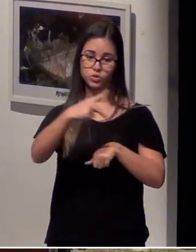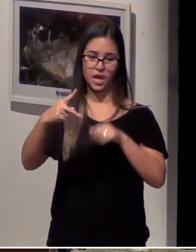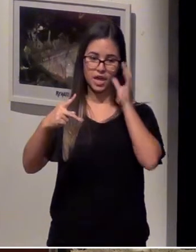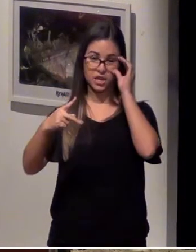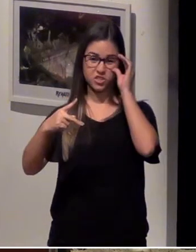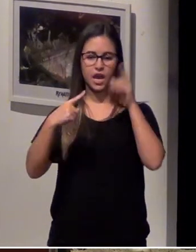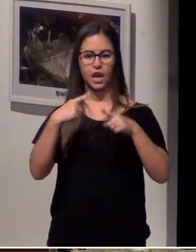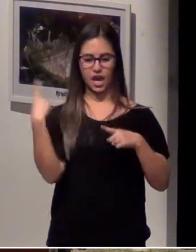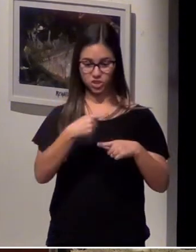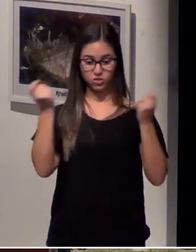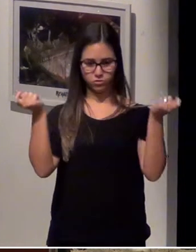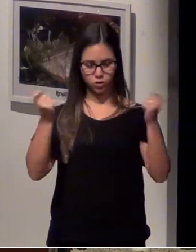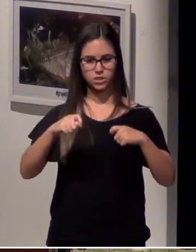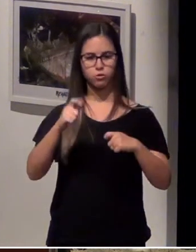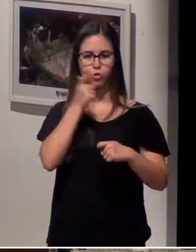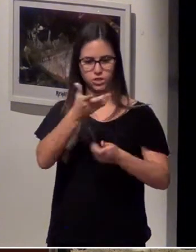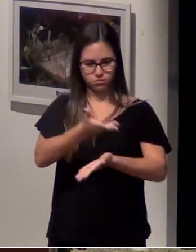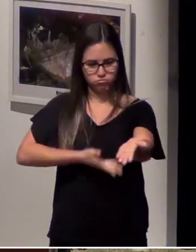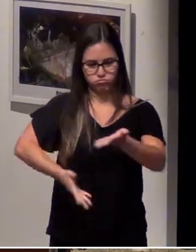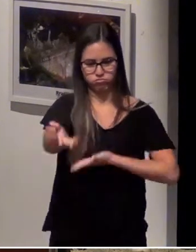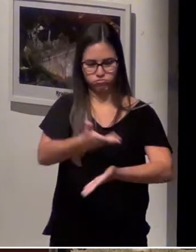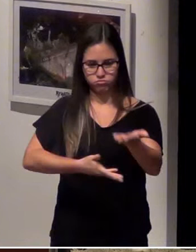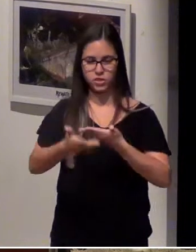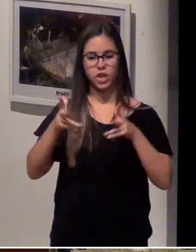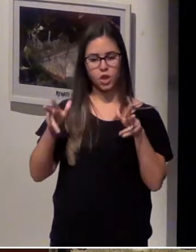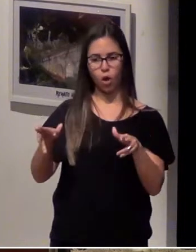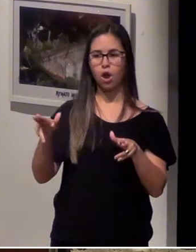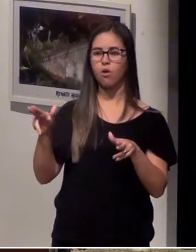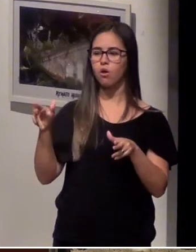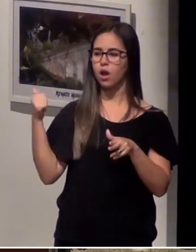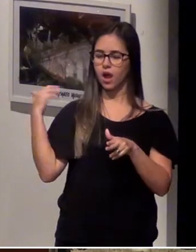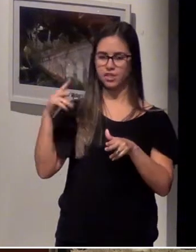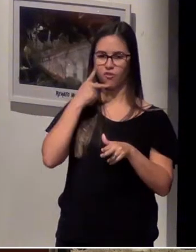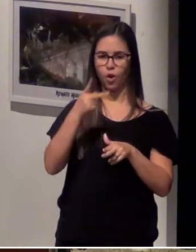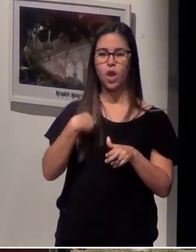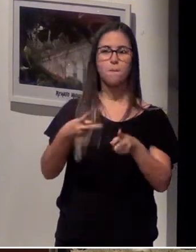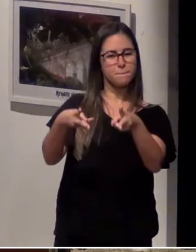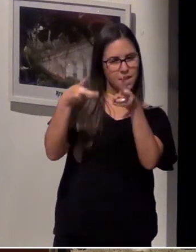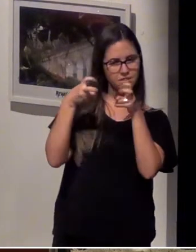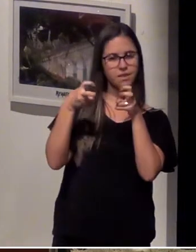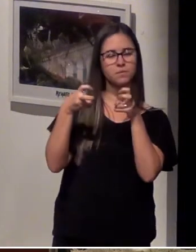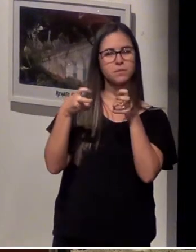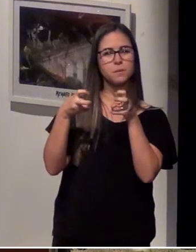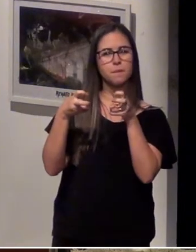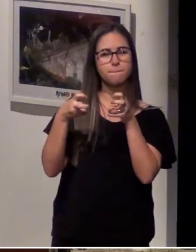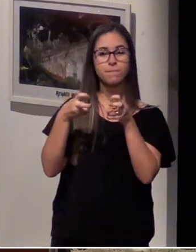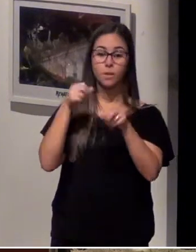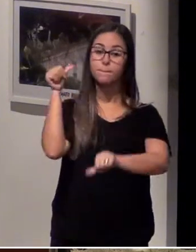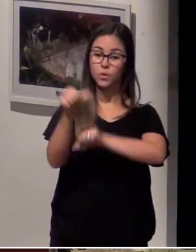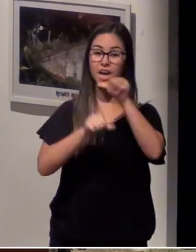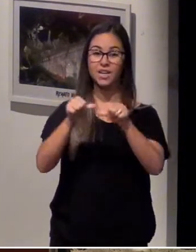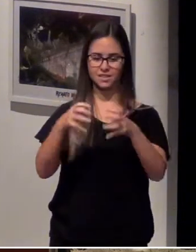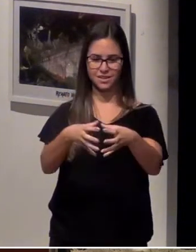né, que a gente tem condição de ter uma interação. E como a Clarissa falou, eu percebo assim, uma grande